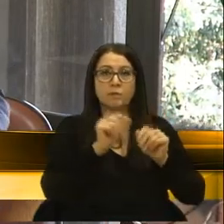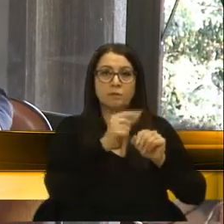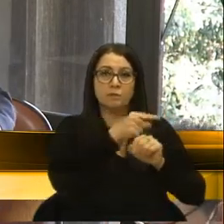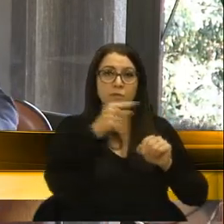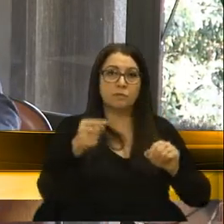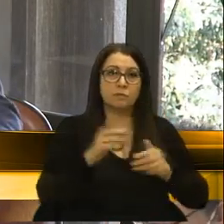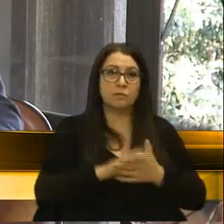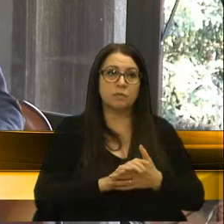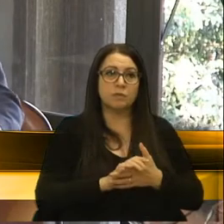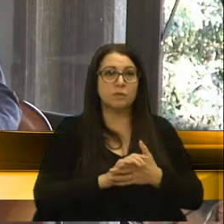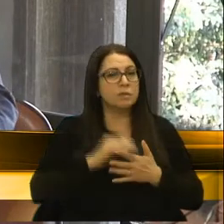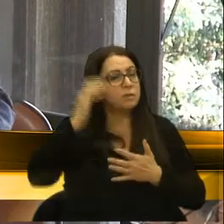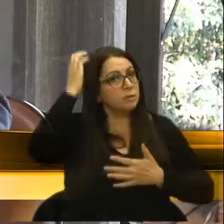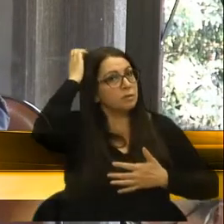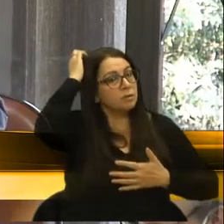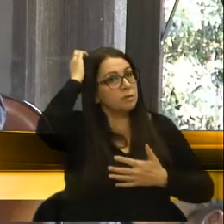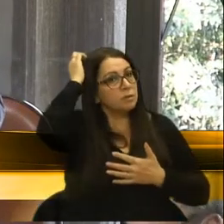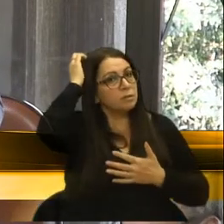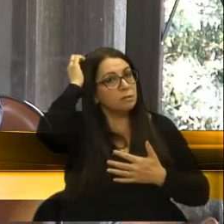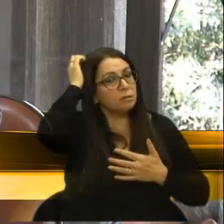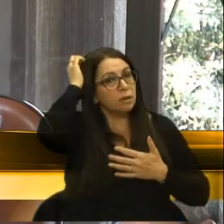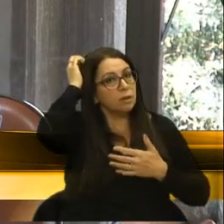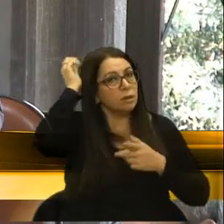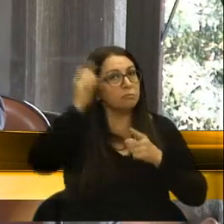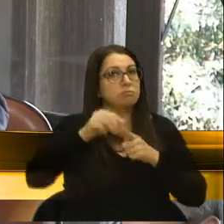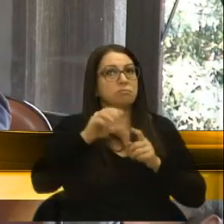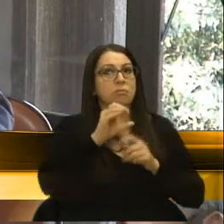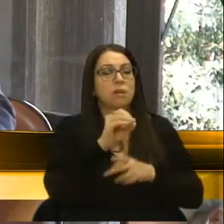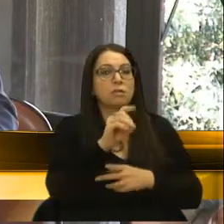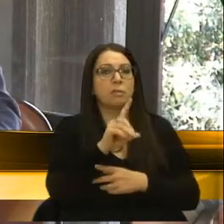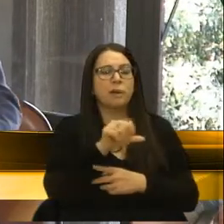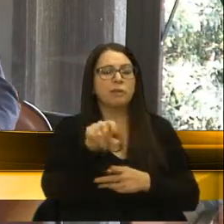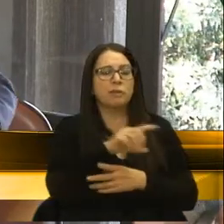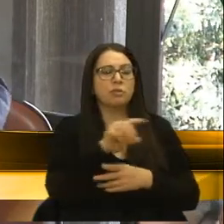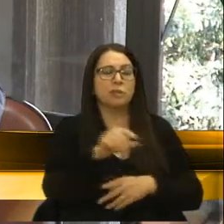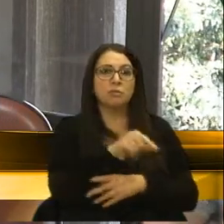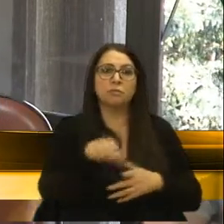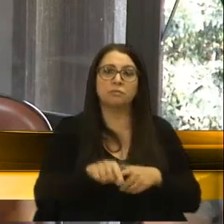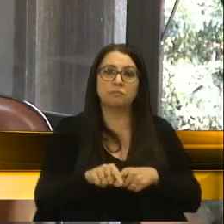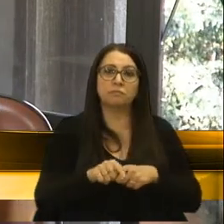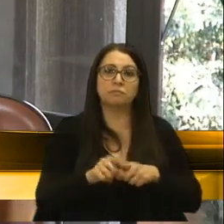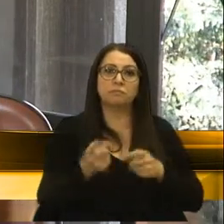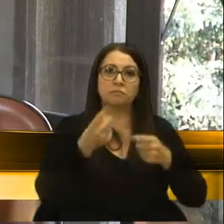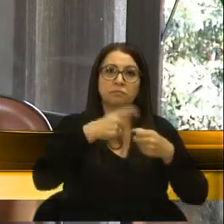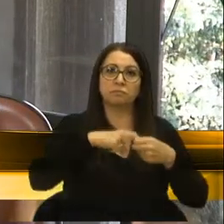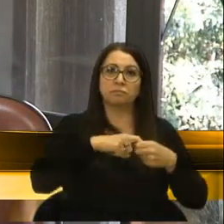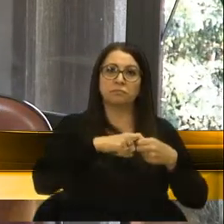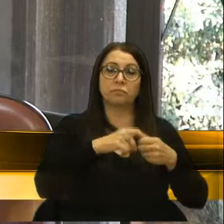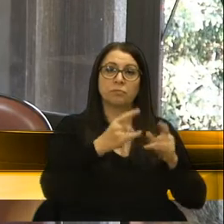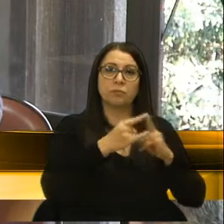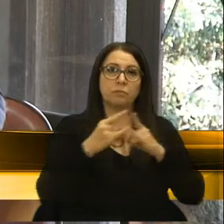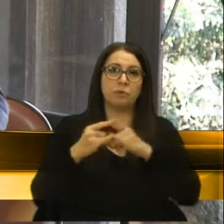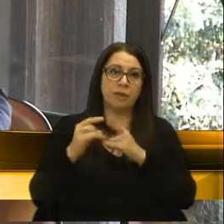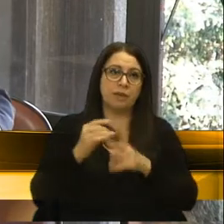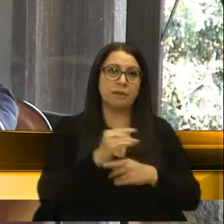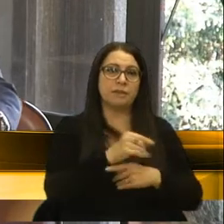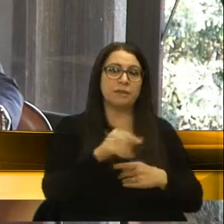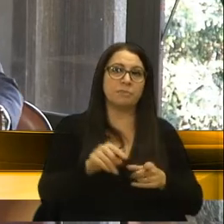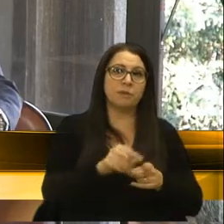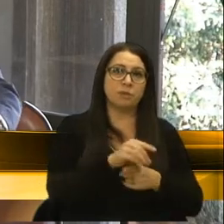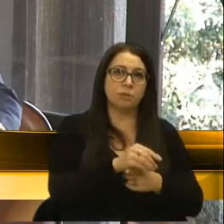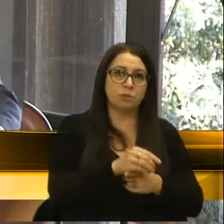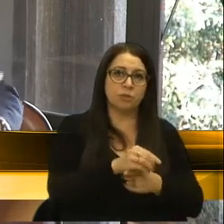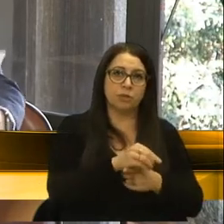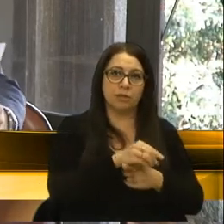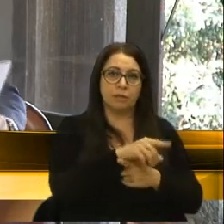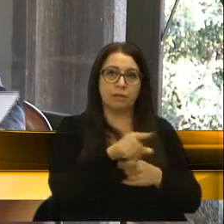as exigências da Lei 13.019 de 2014 aos convênios com entidades filantrópicas e